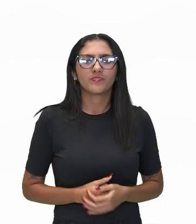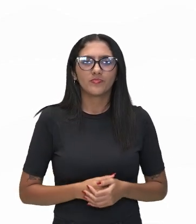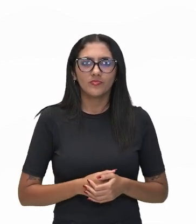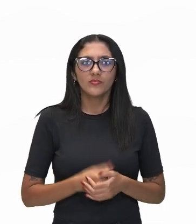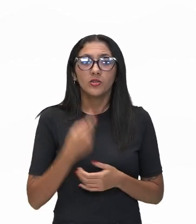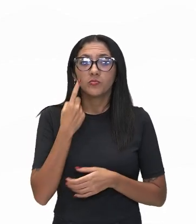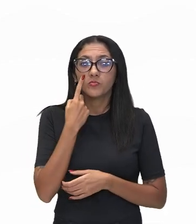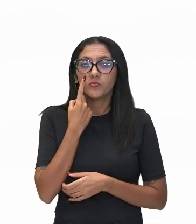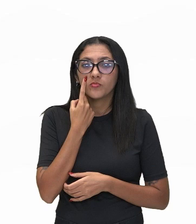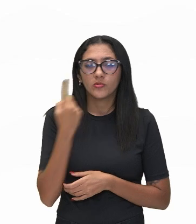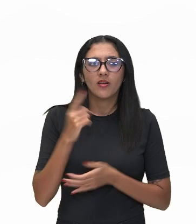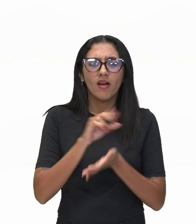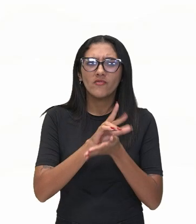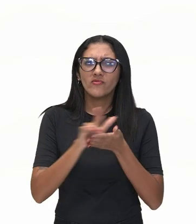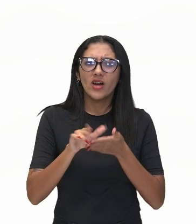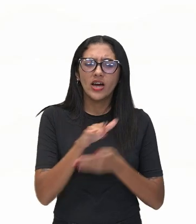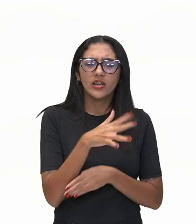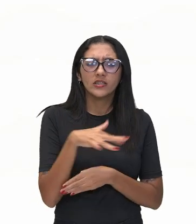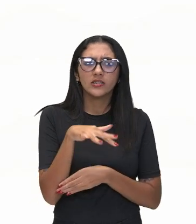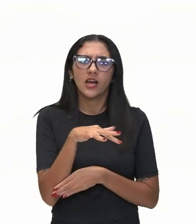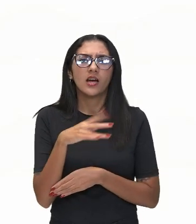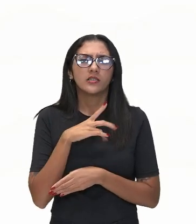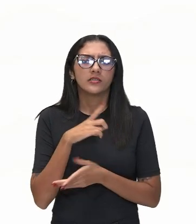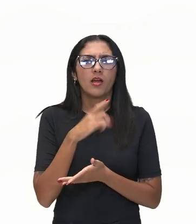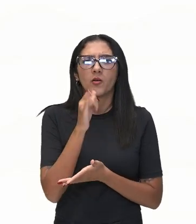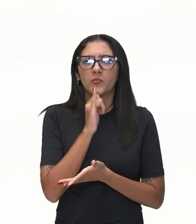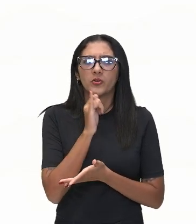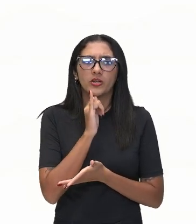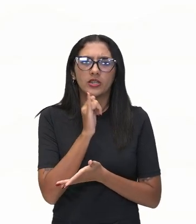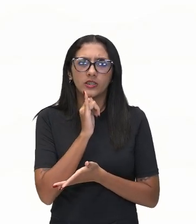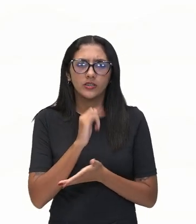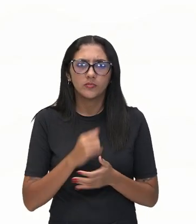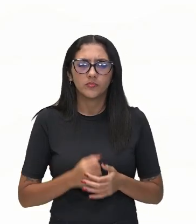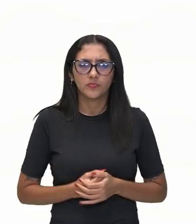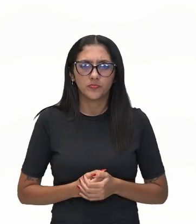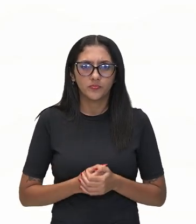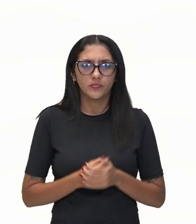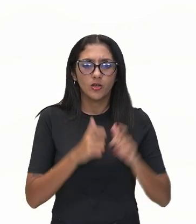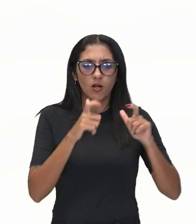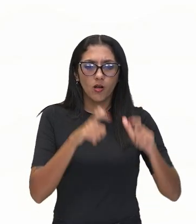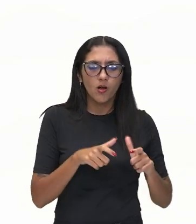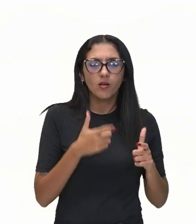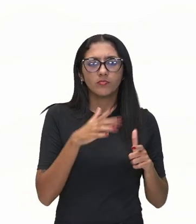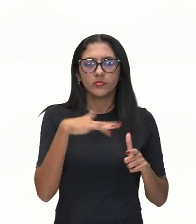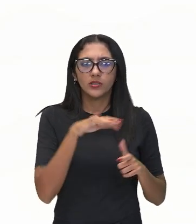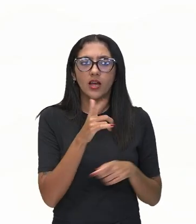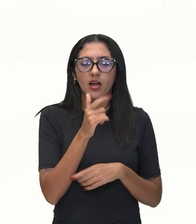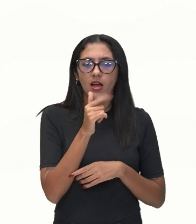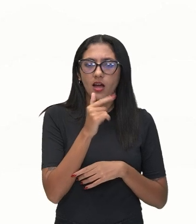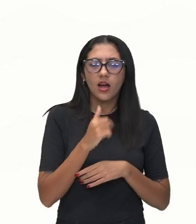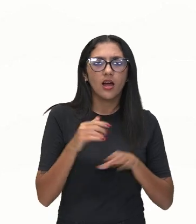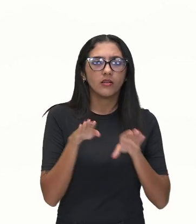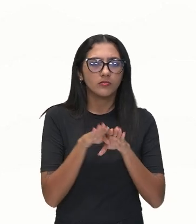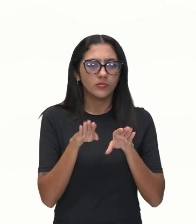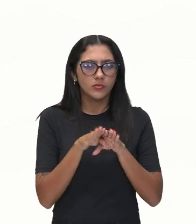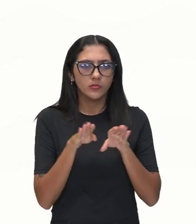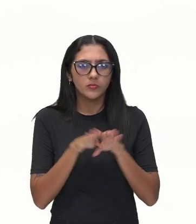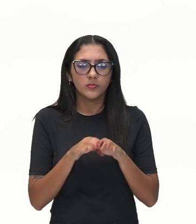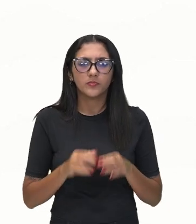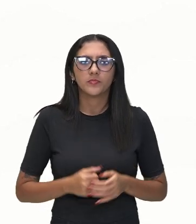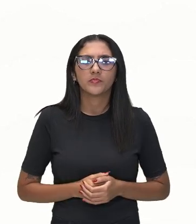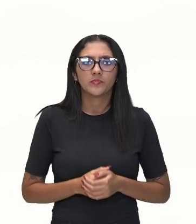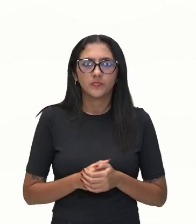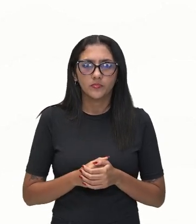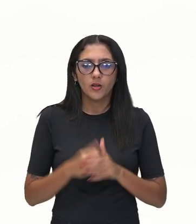falo variados ambientes, nós temos a água, formada da hidrosfera, o período